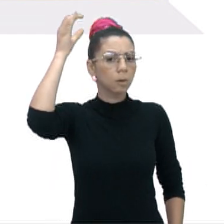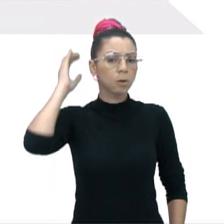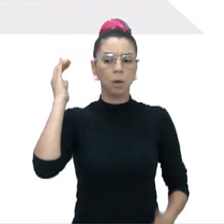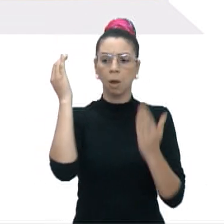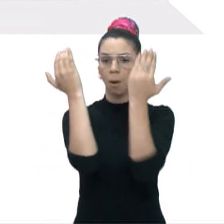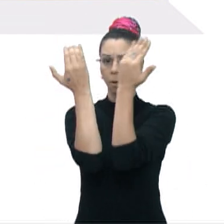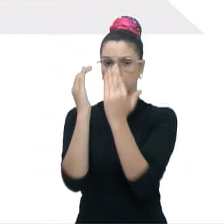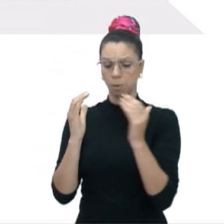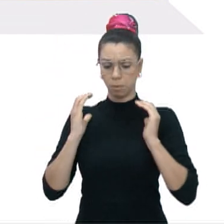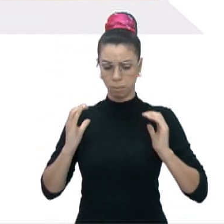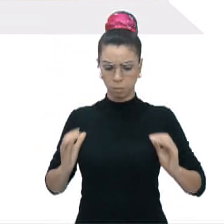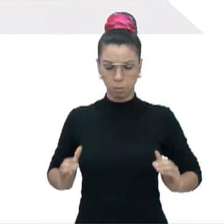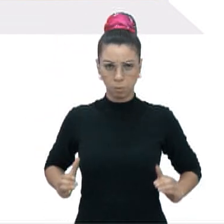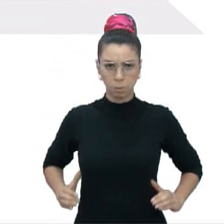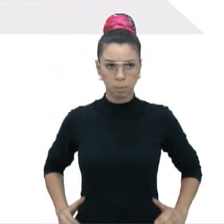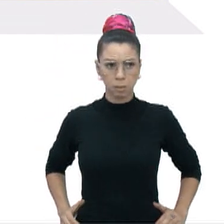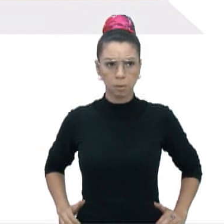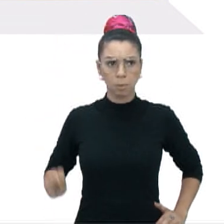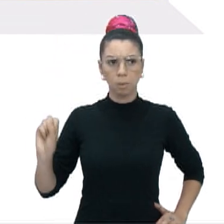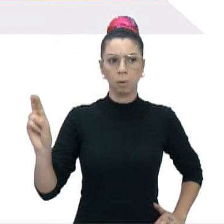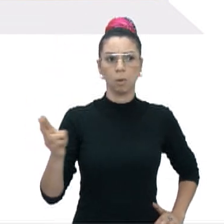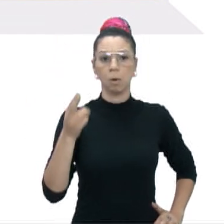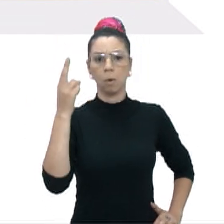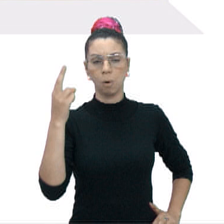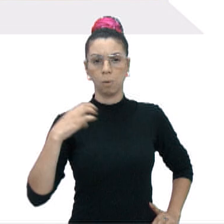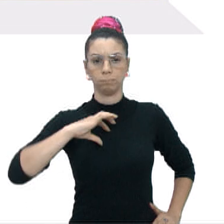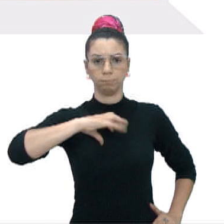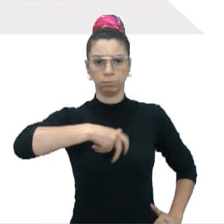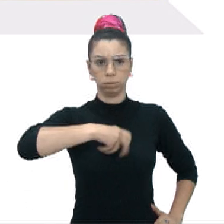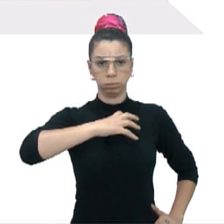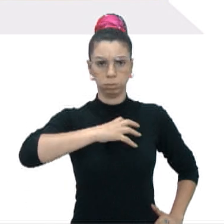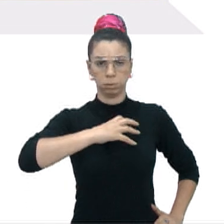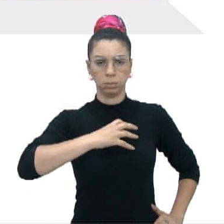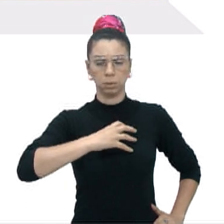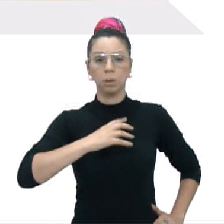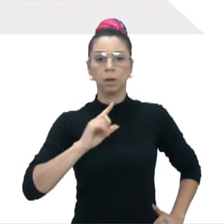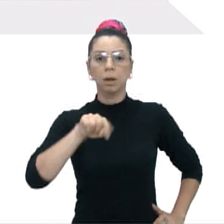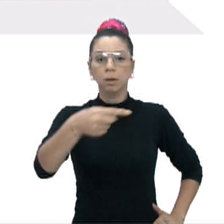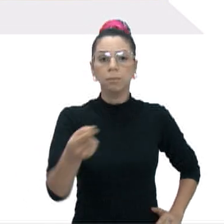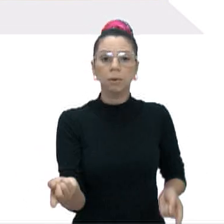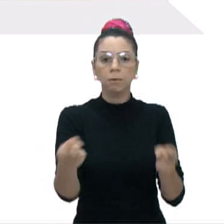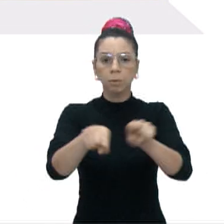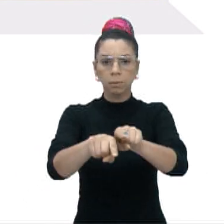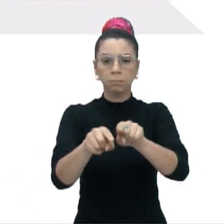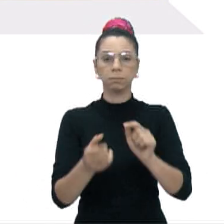psicologia comportamental ou behaviorismo? Nós já voltamos.